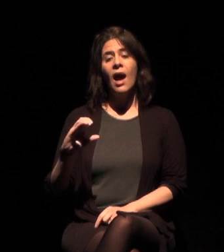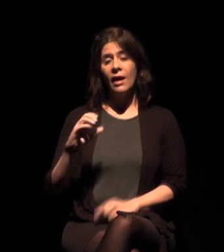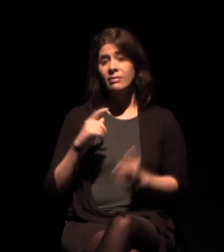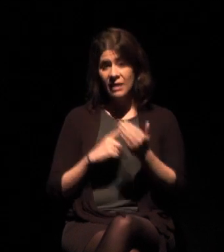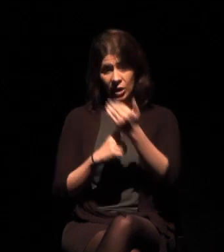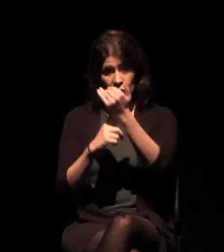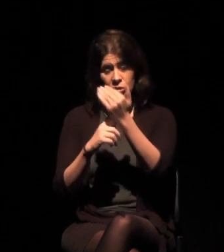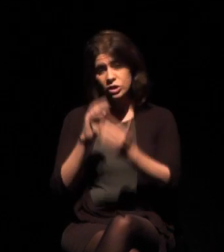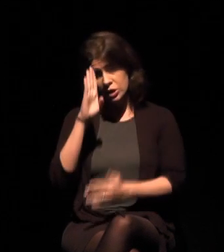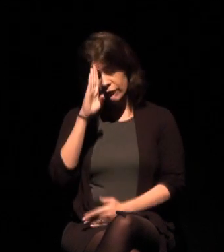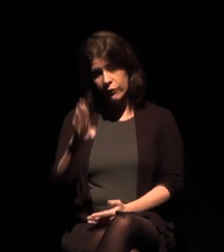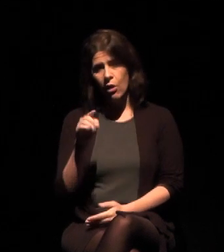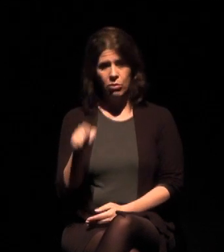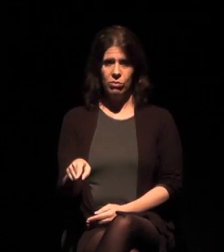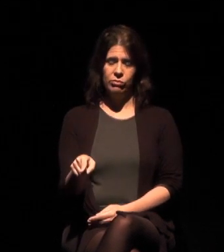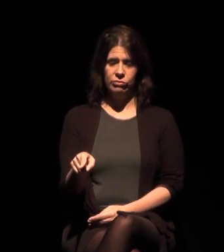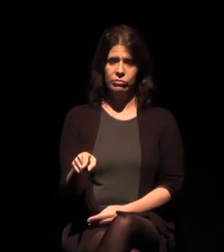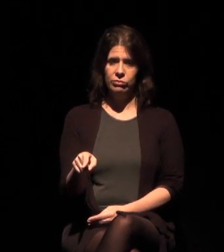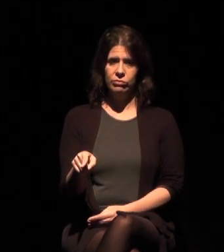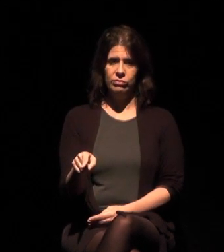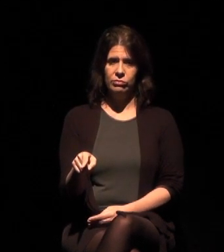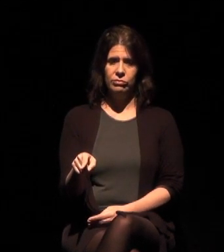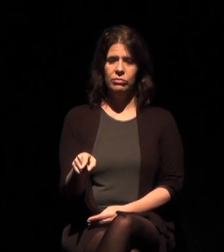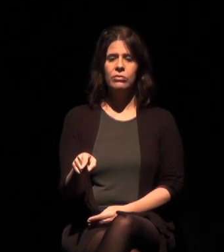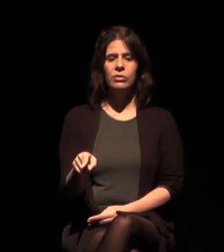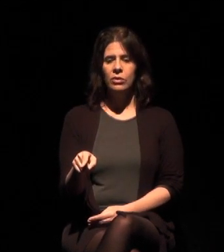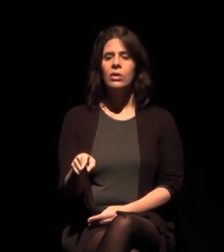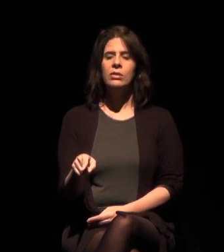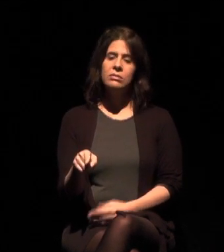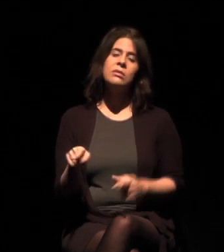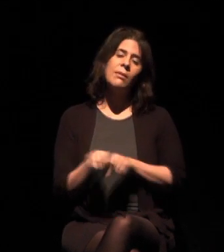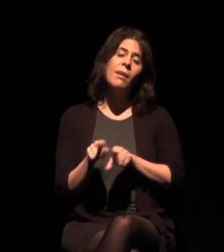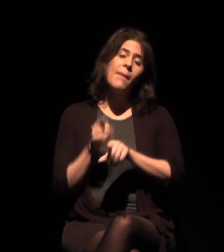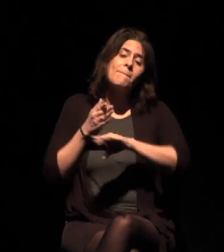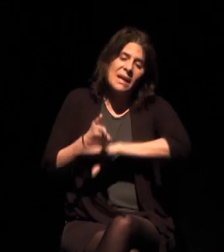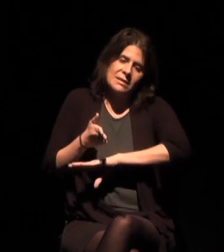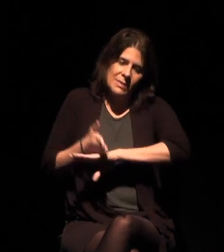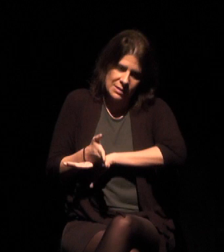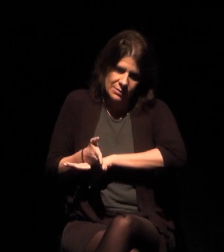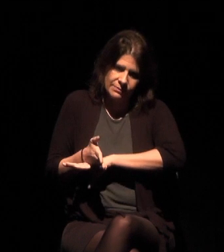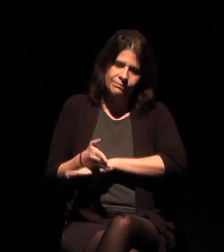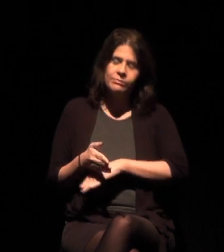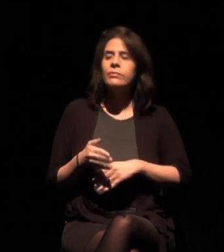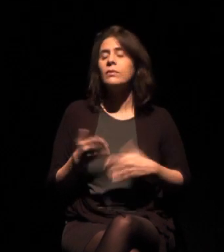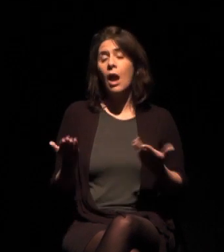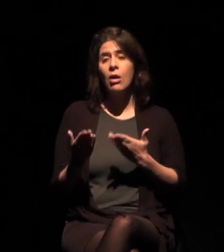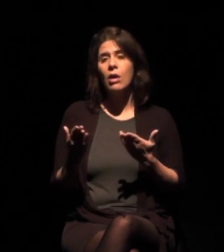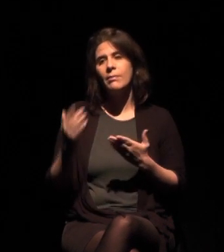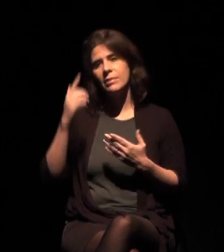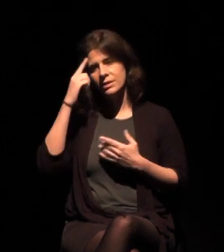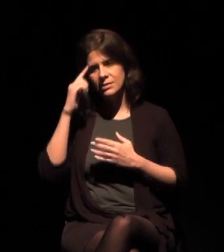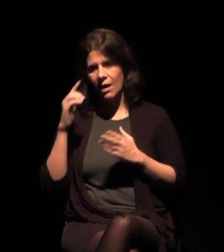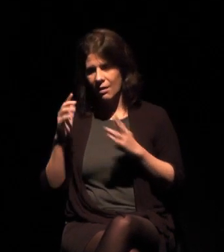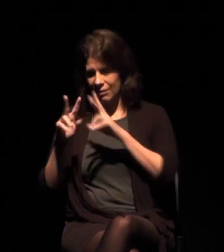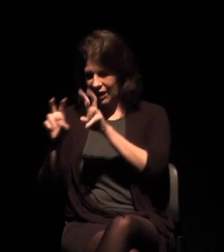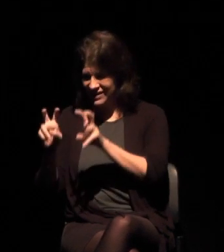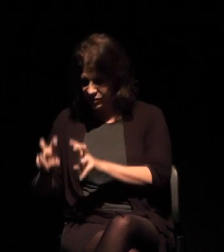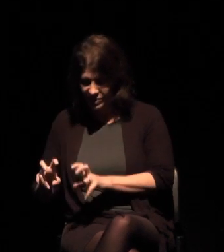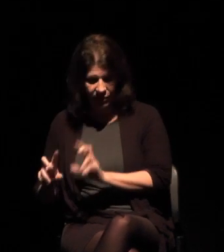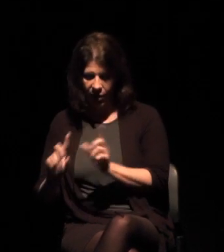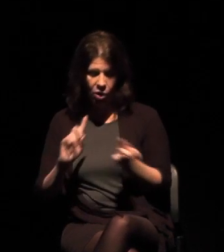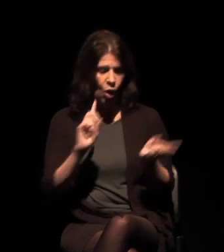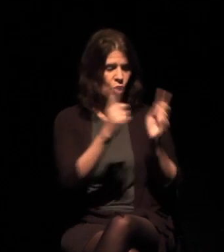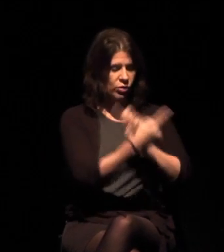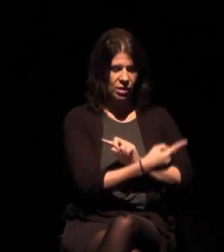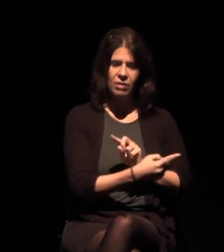disso e ea questão da participação portanto agora voltamos ao contrário destas questões não vale a pena continuar a apostar